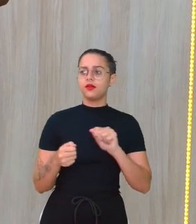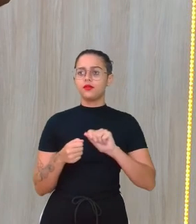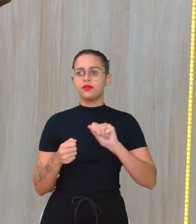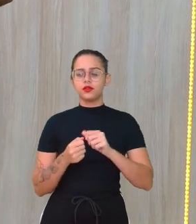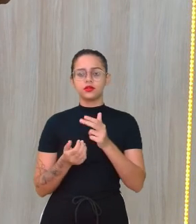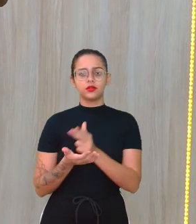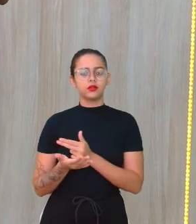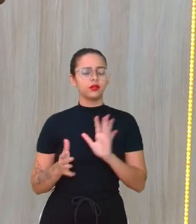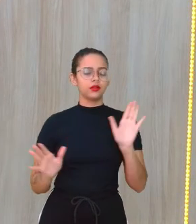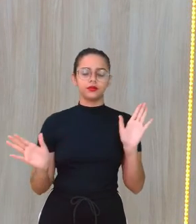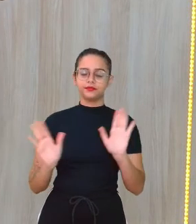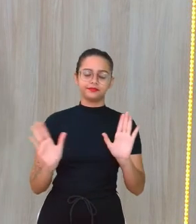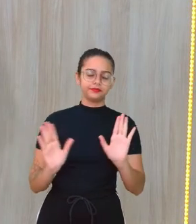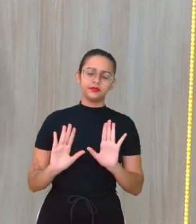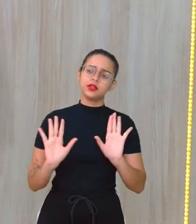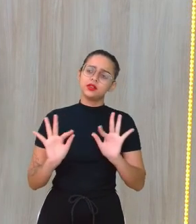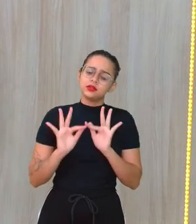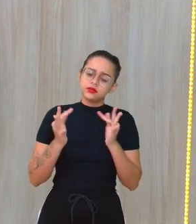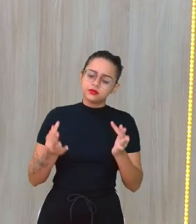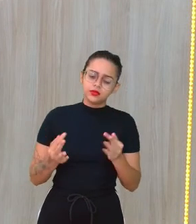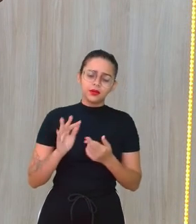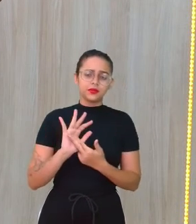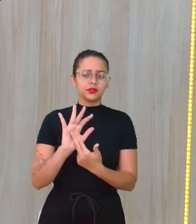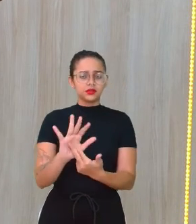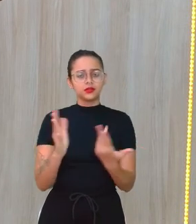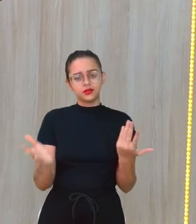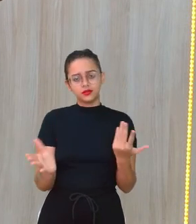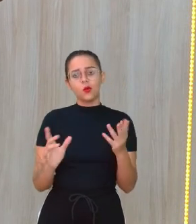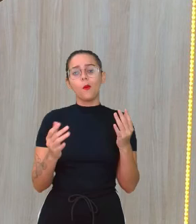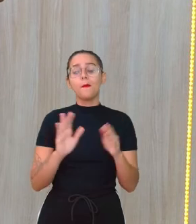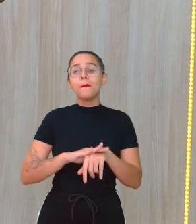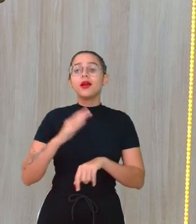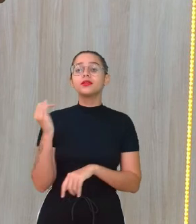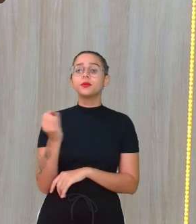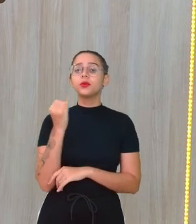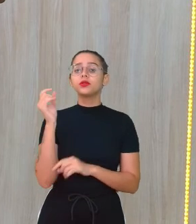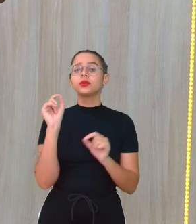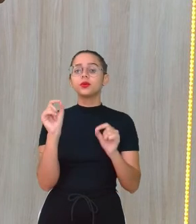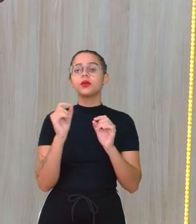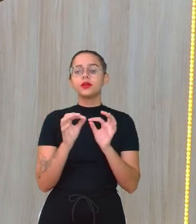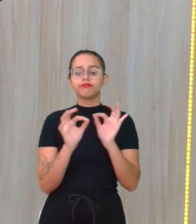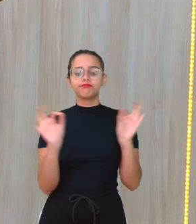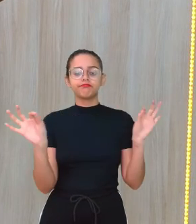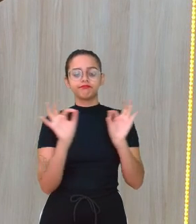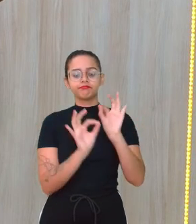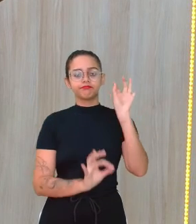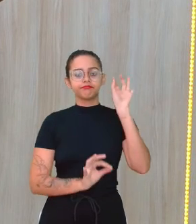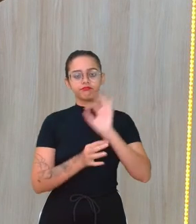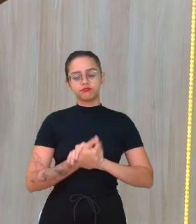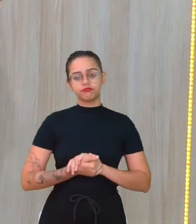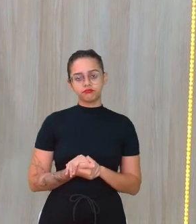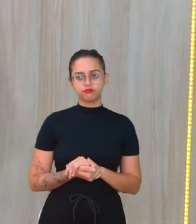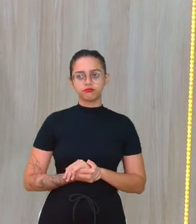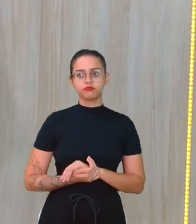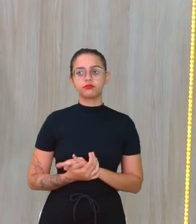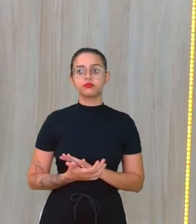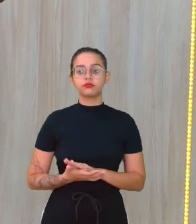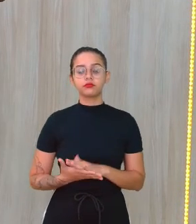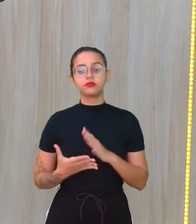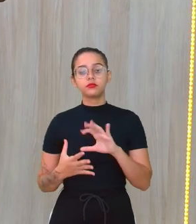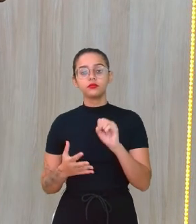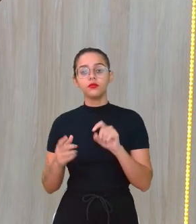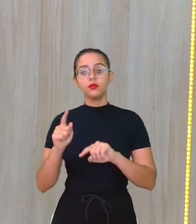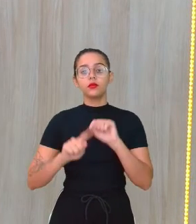fazer os desenhos. Não, mas apenas uma representação, porque o mais importante vão ser as dimensões nesse primeiro momento. Então, pega aí um